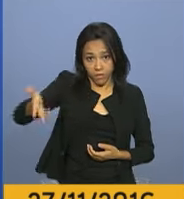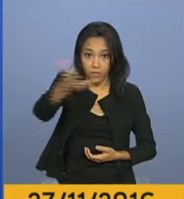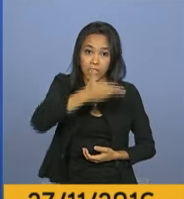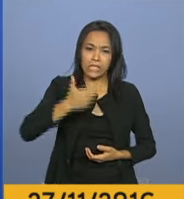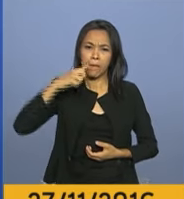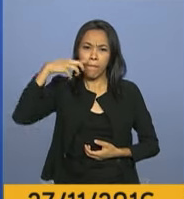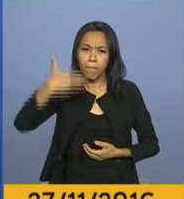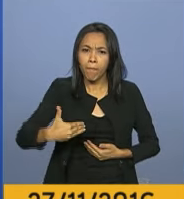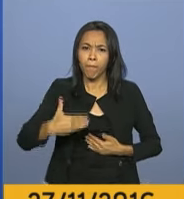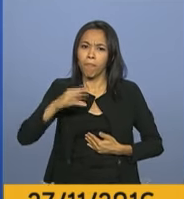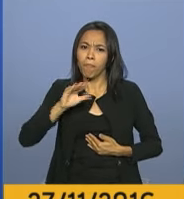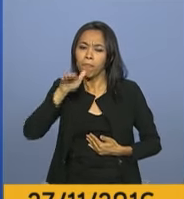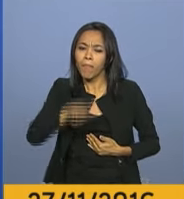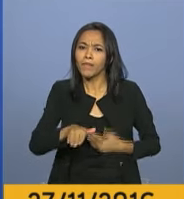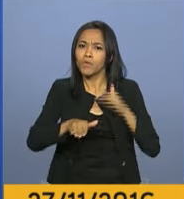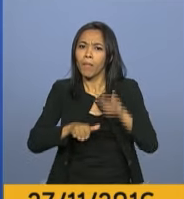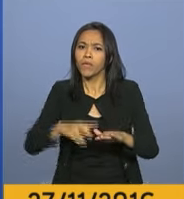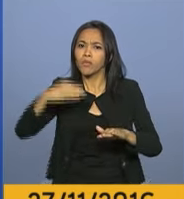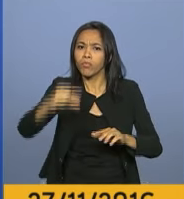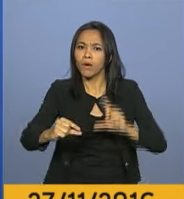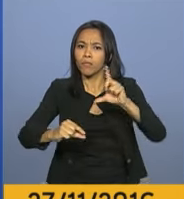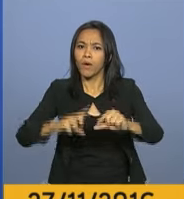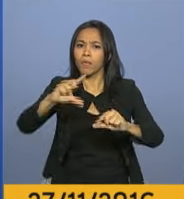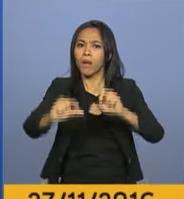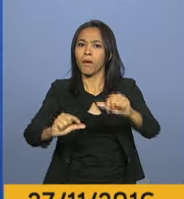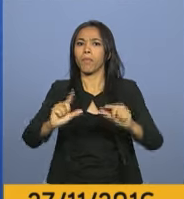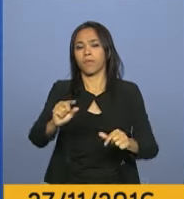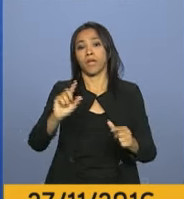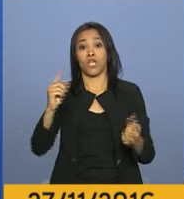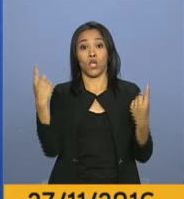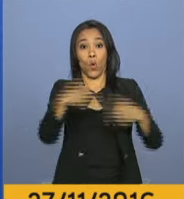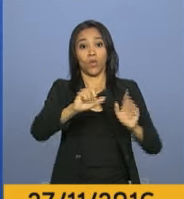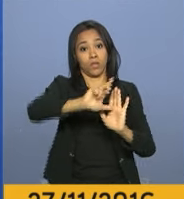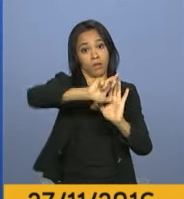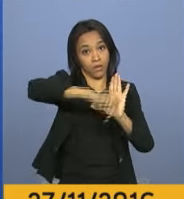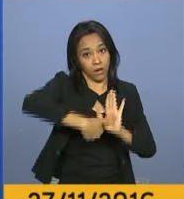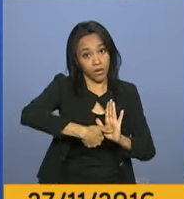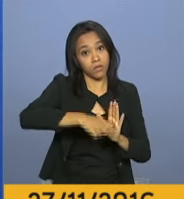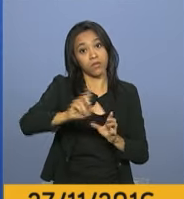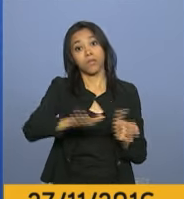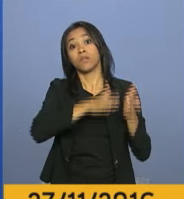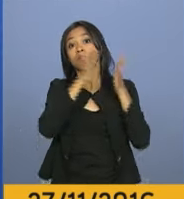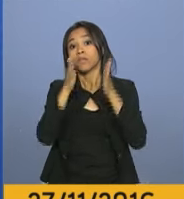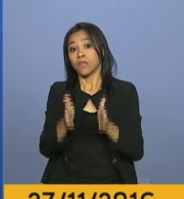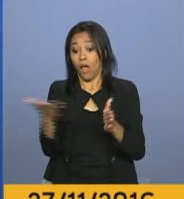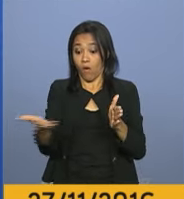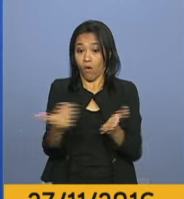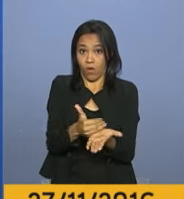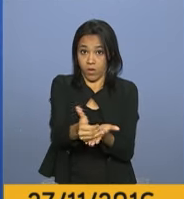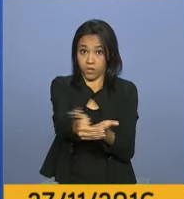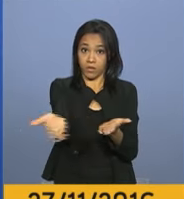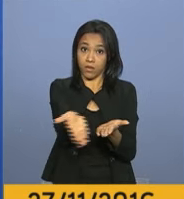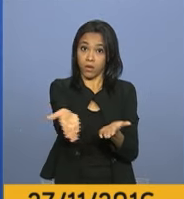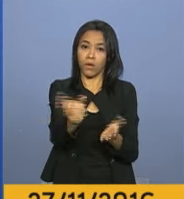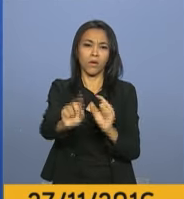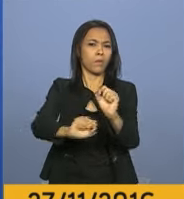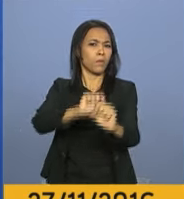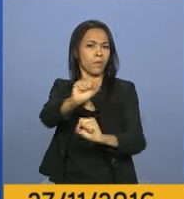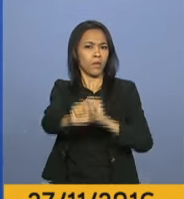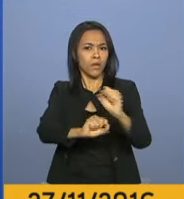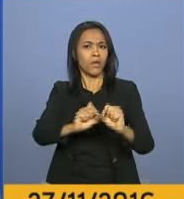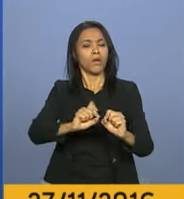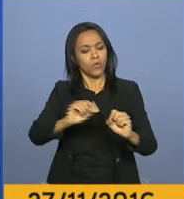passo a passo combatendo a recessão e agora, logo em seguida, estamos começando agora, promover